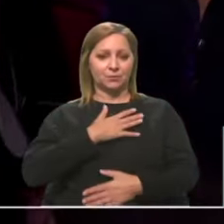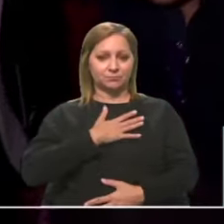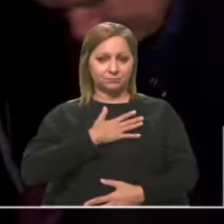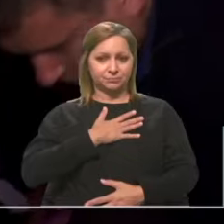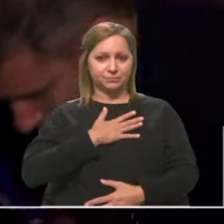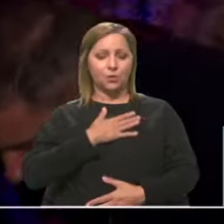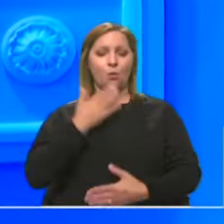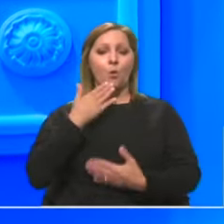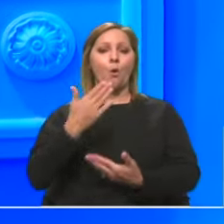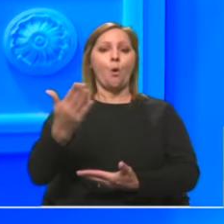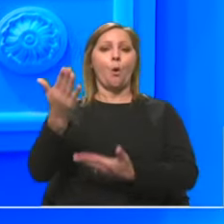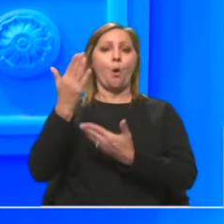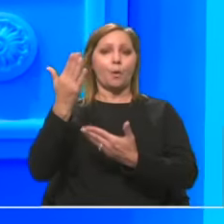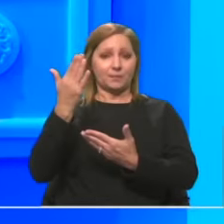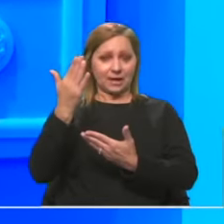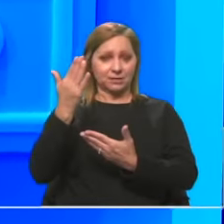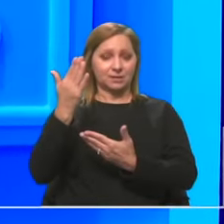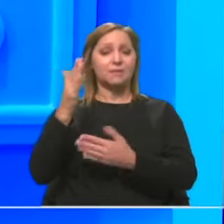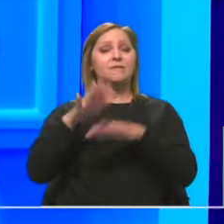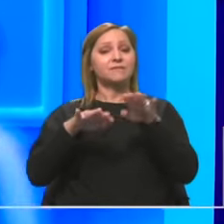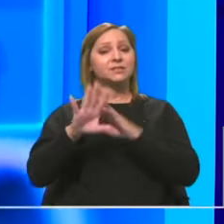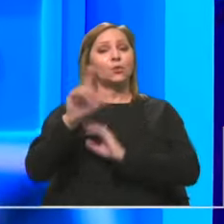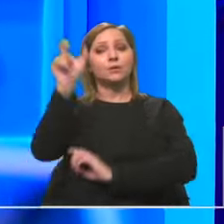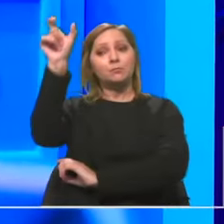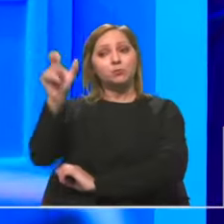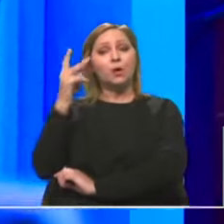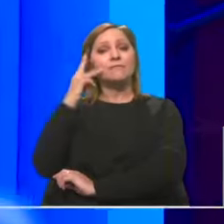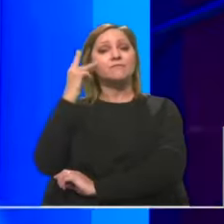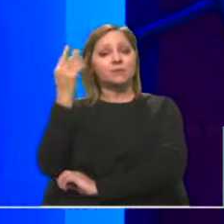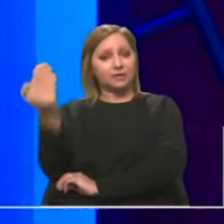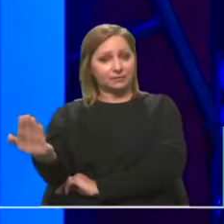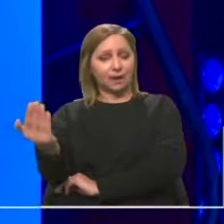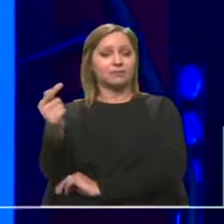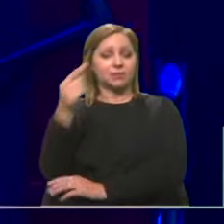as homenagens se devem fazer em vida, cada vez mais.